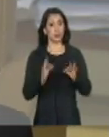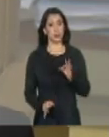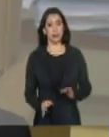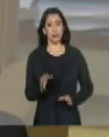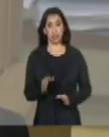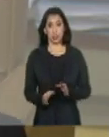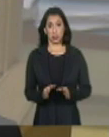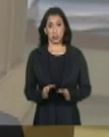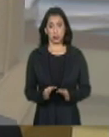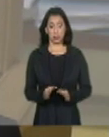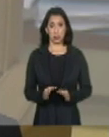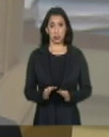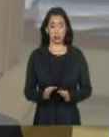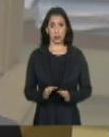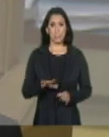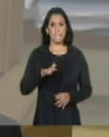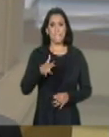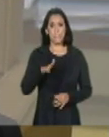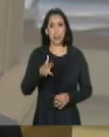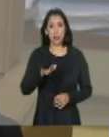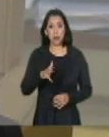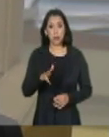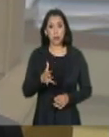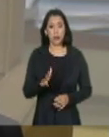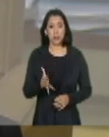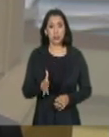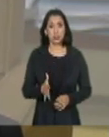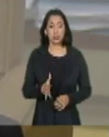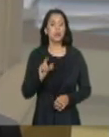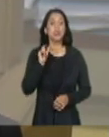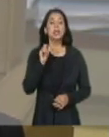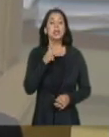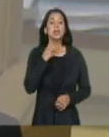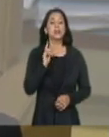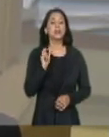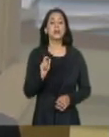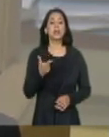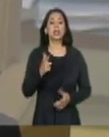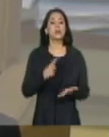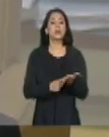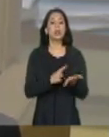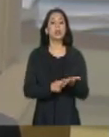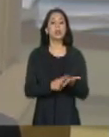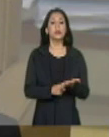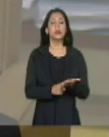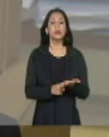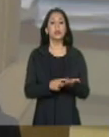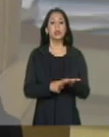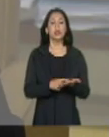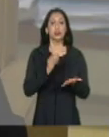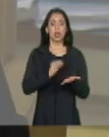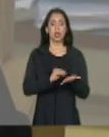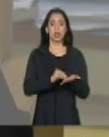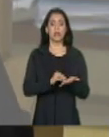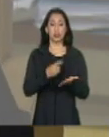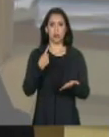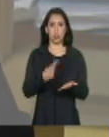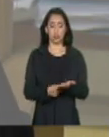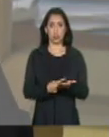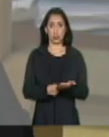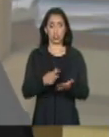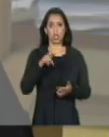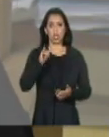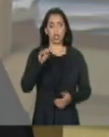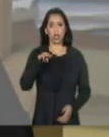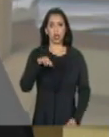Veja, uma grande manipulação. E veja, quem fala isso não tem compromisso com a impunidade. Nós votamos aqui, presidente,